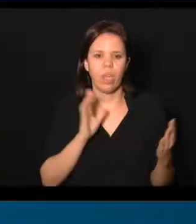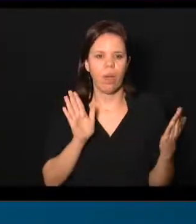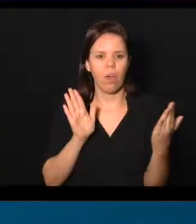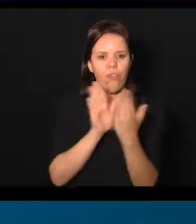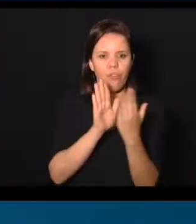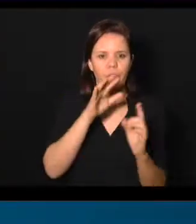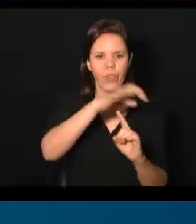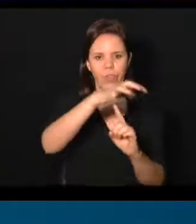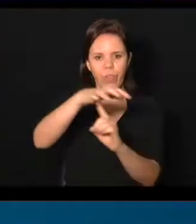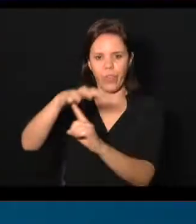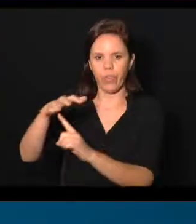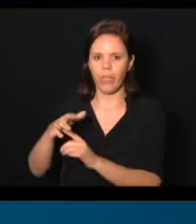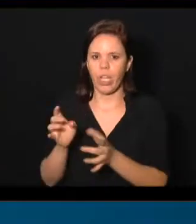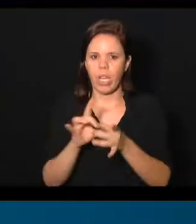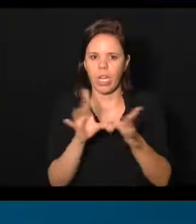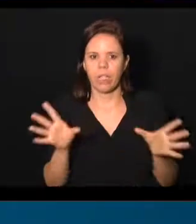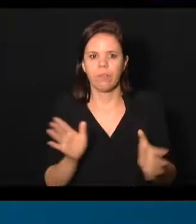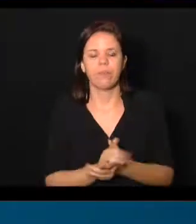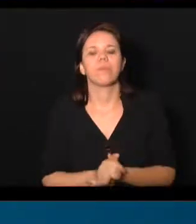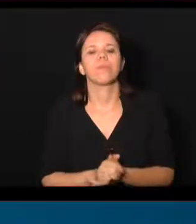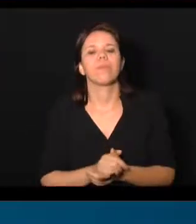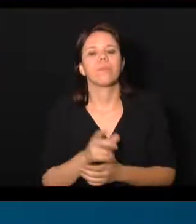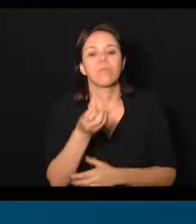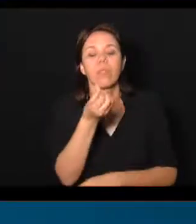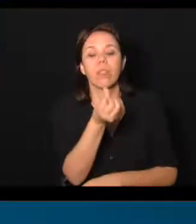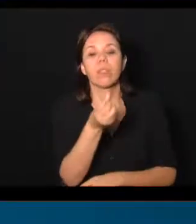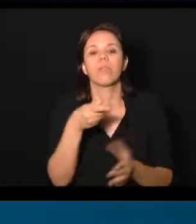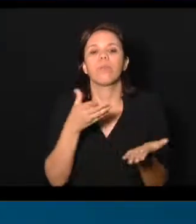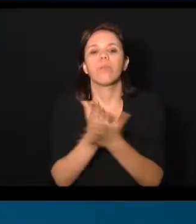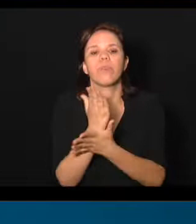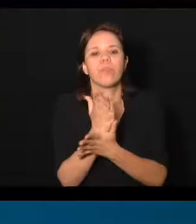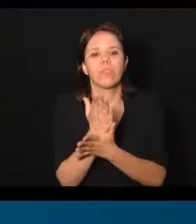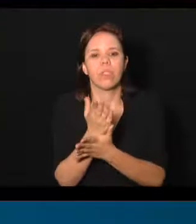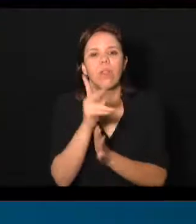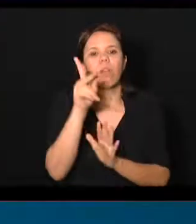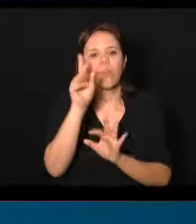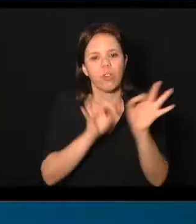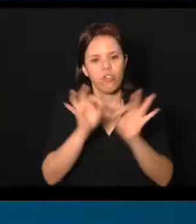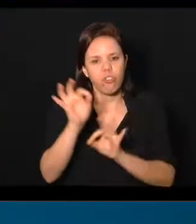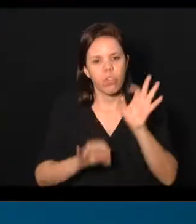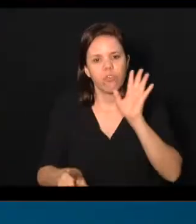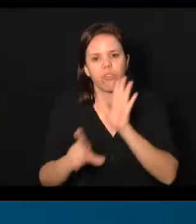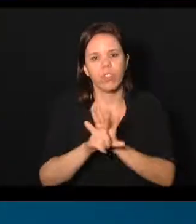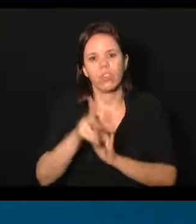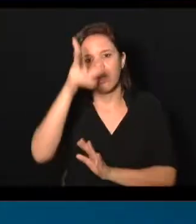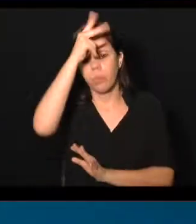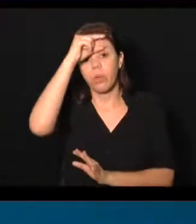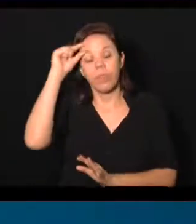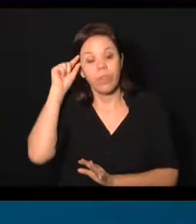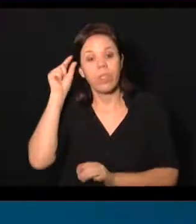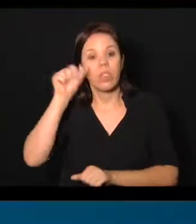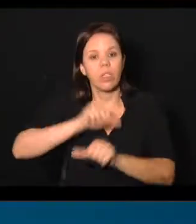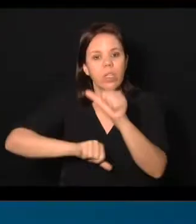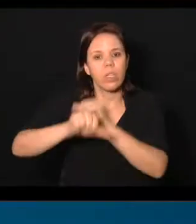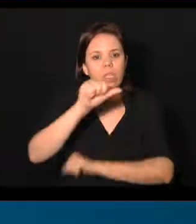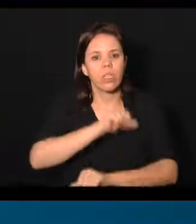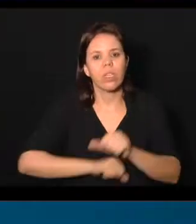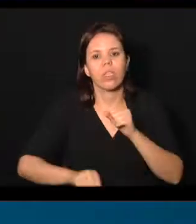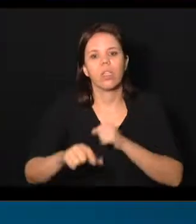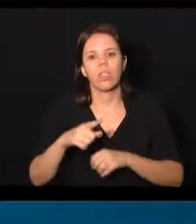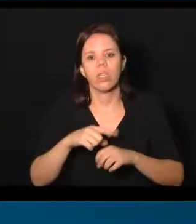se realizam feiras livres. O item 6 foi aprovado. É o projeto de lei de autoria do prefeito que altera incisos da